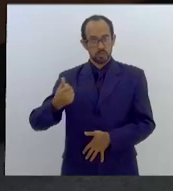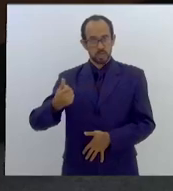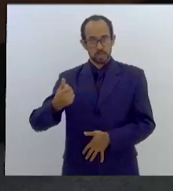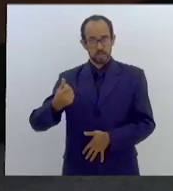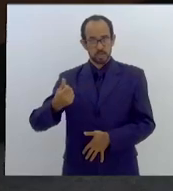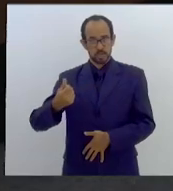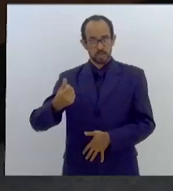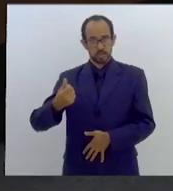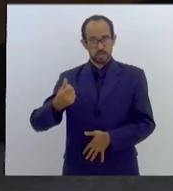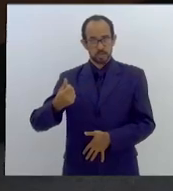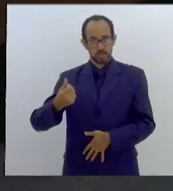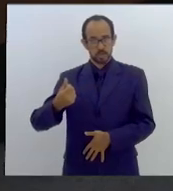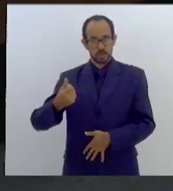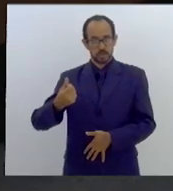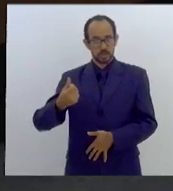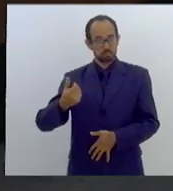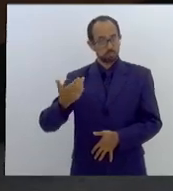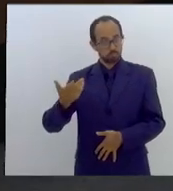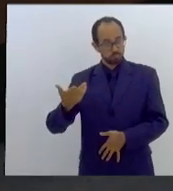2026